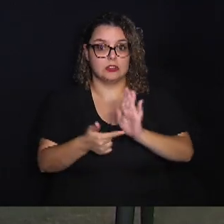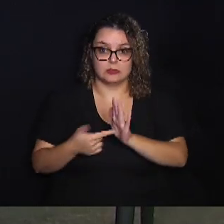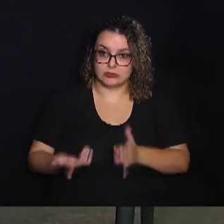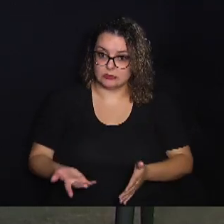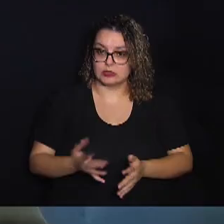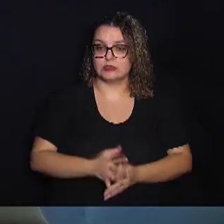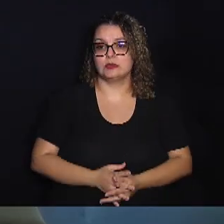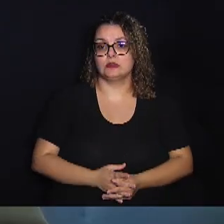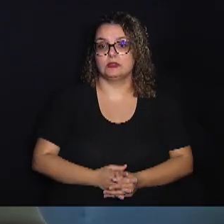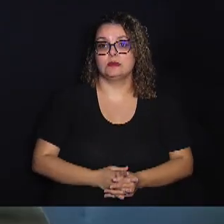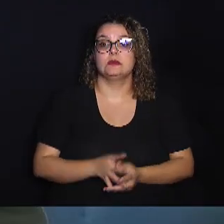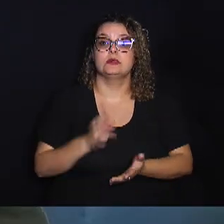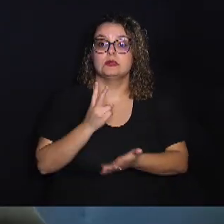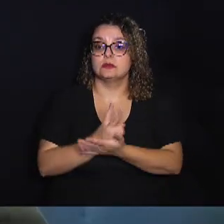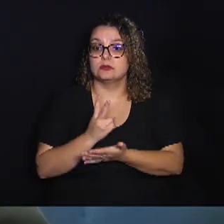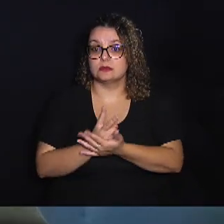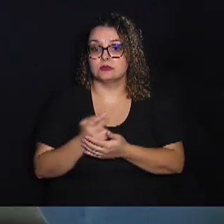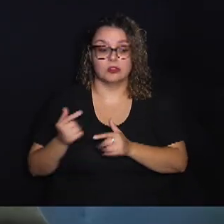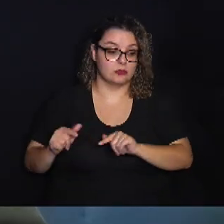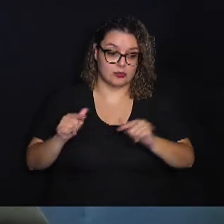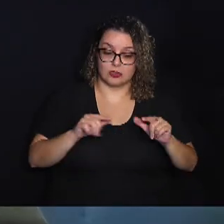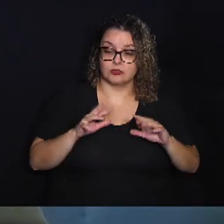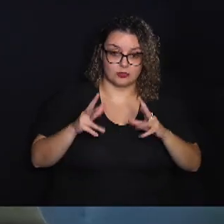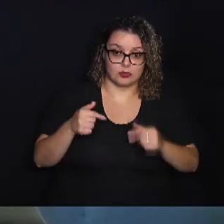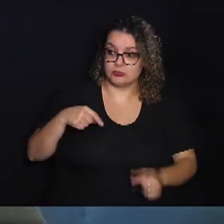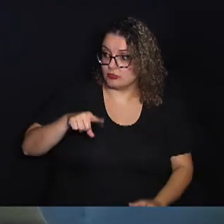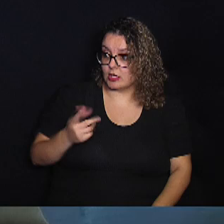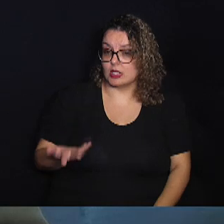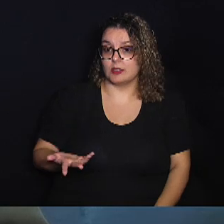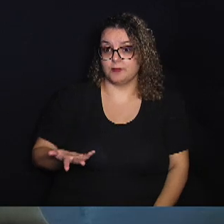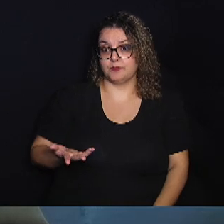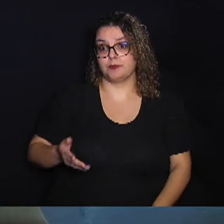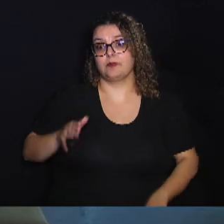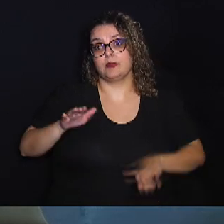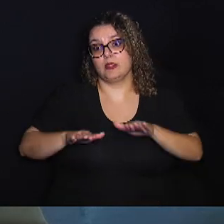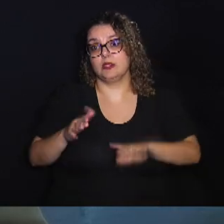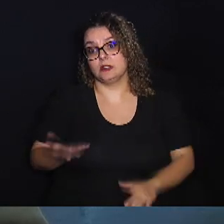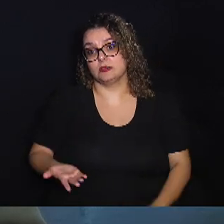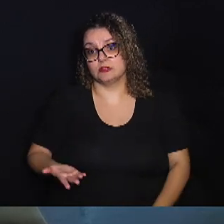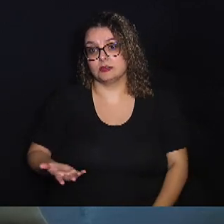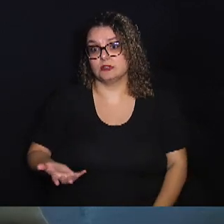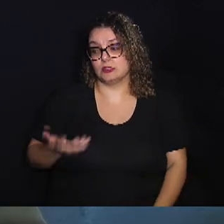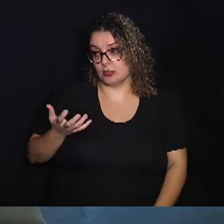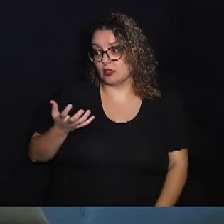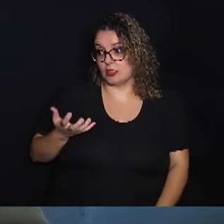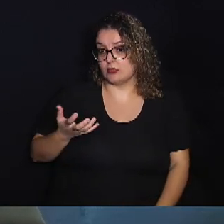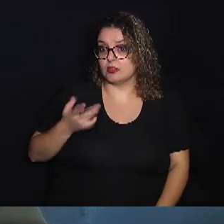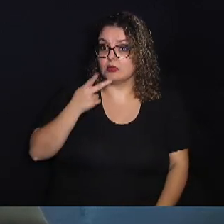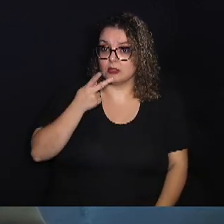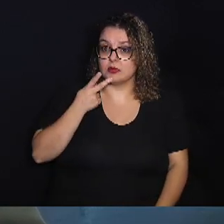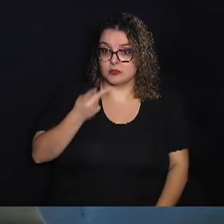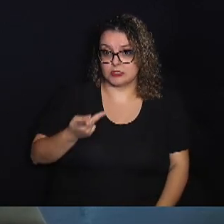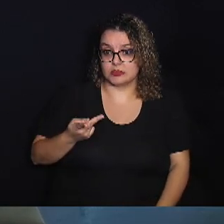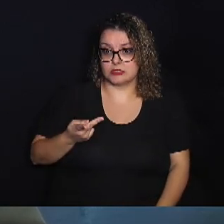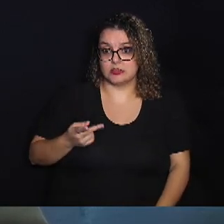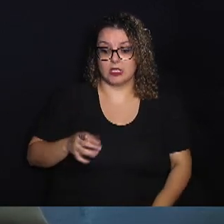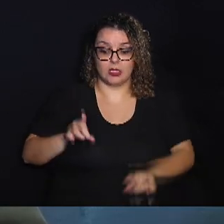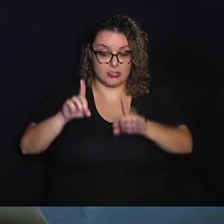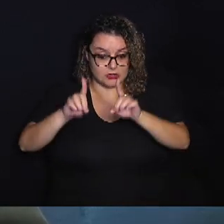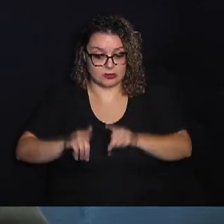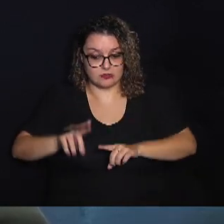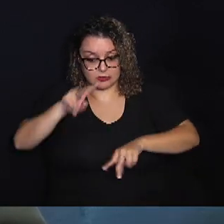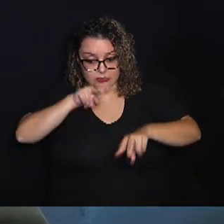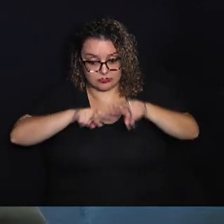gente está sempre indo onde todo mundo vai, né? Porque às vezes eu gostaria de ressaltar que a deficiência